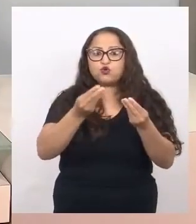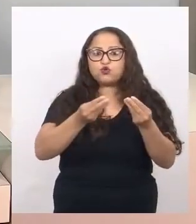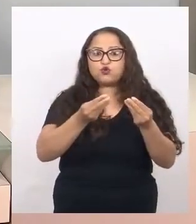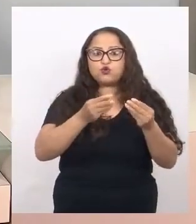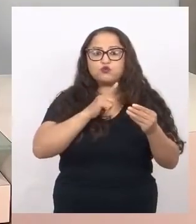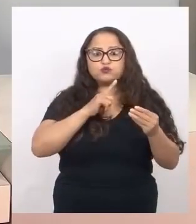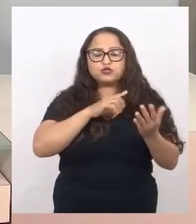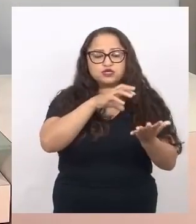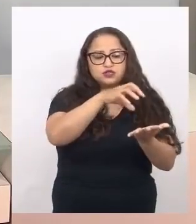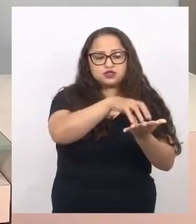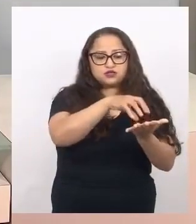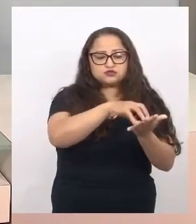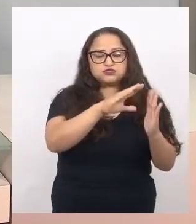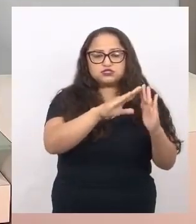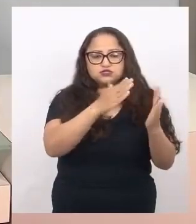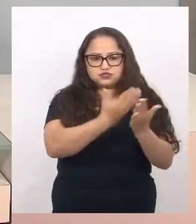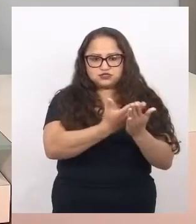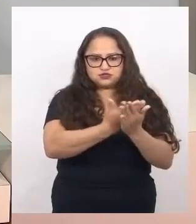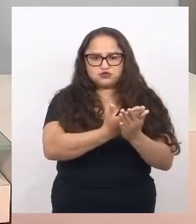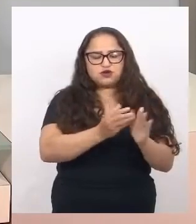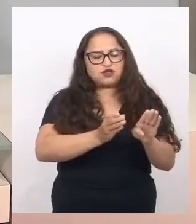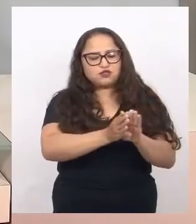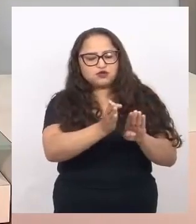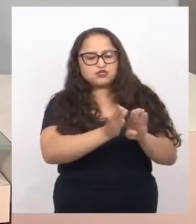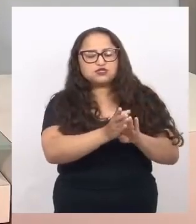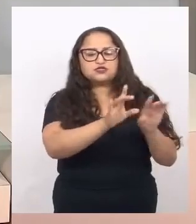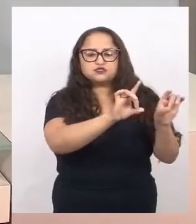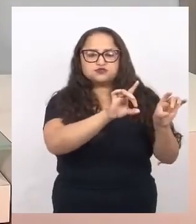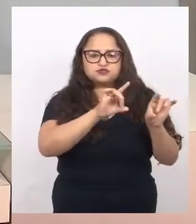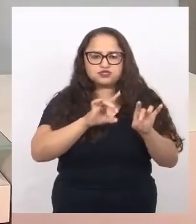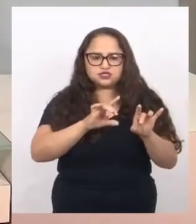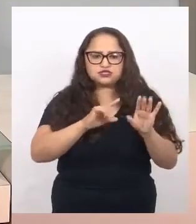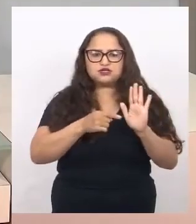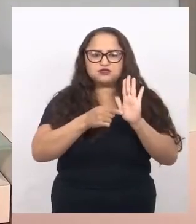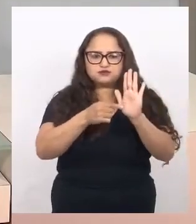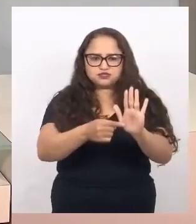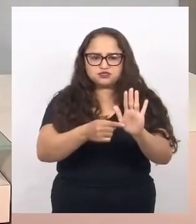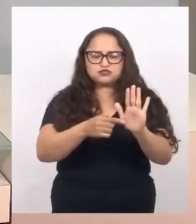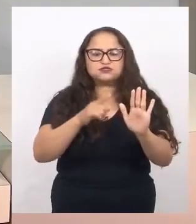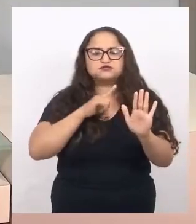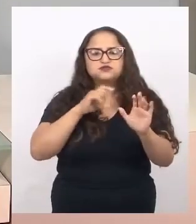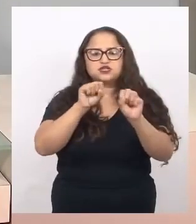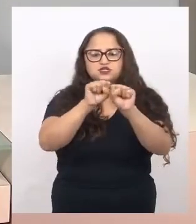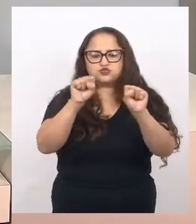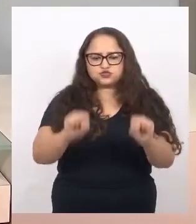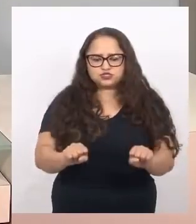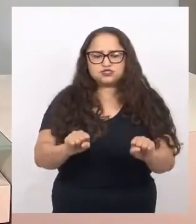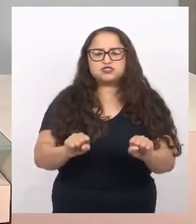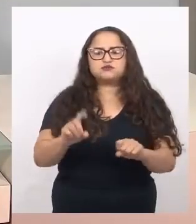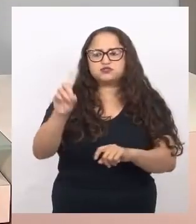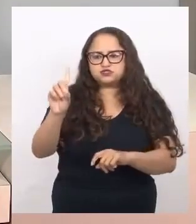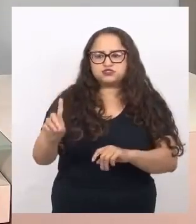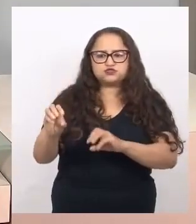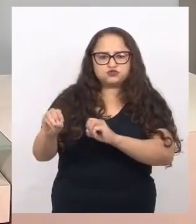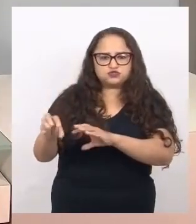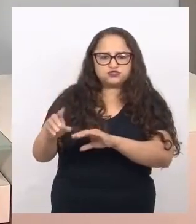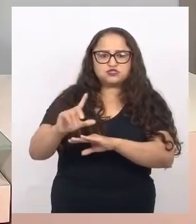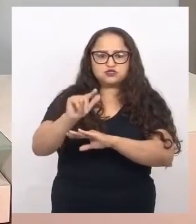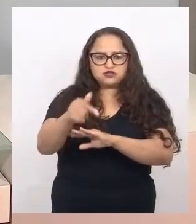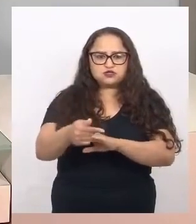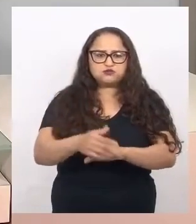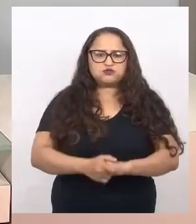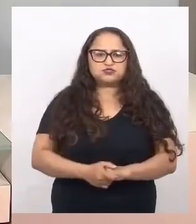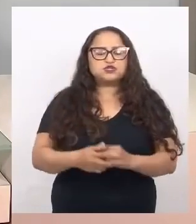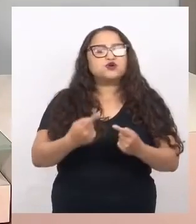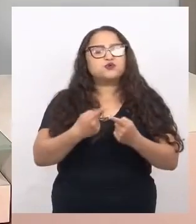na unidade, como a gente falou na orientação técnica, a apresentação de telas do sistema da diretoria de ensino vem em seguida, porque